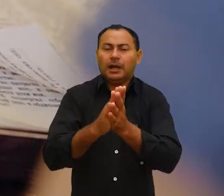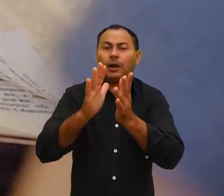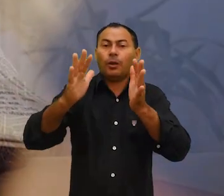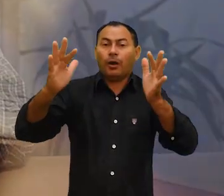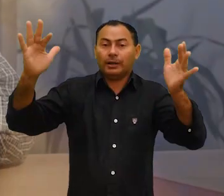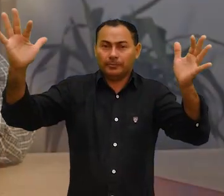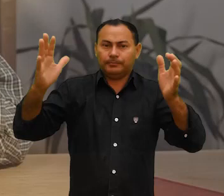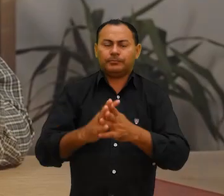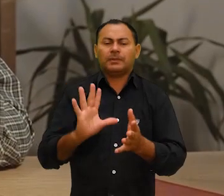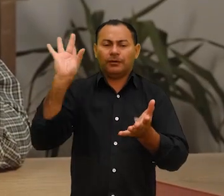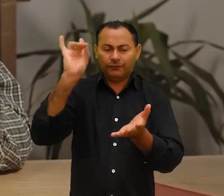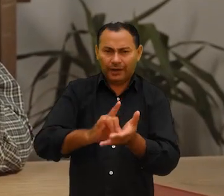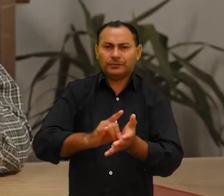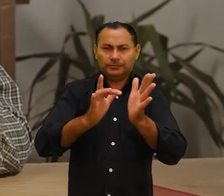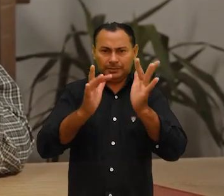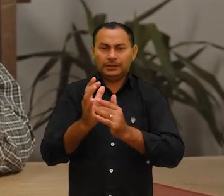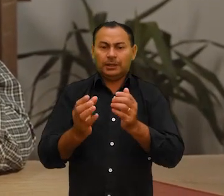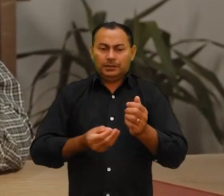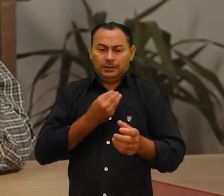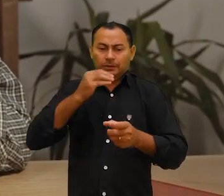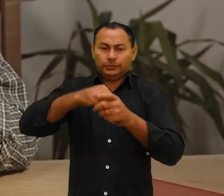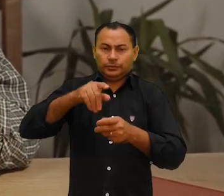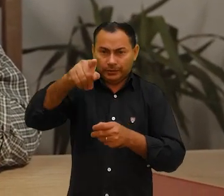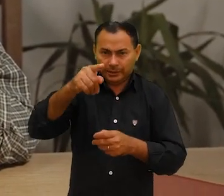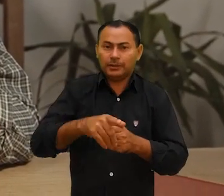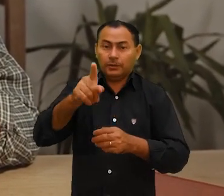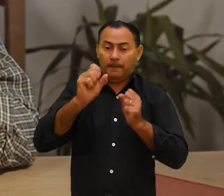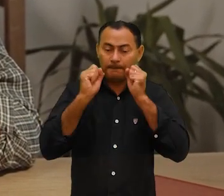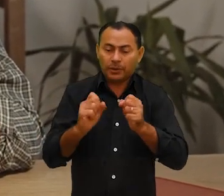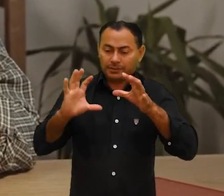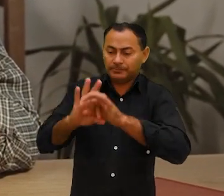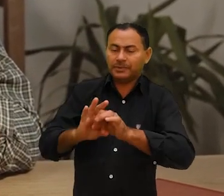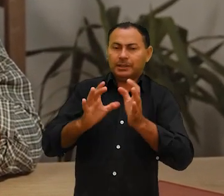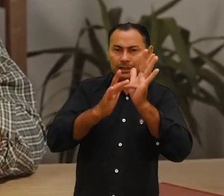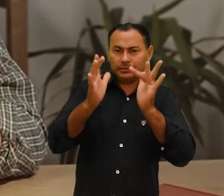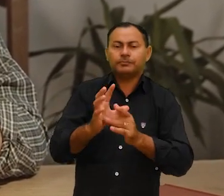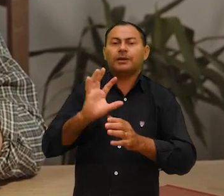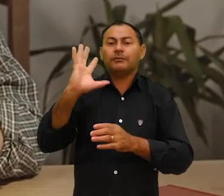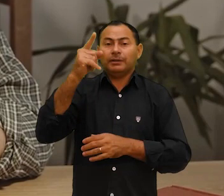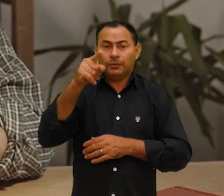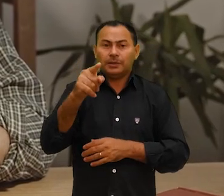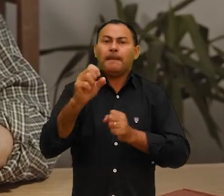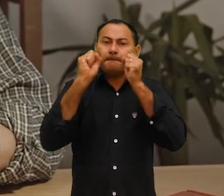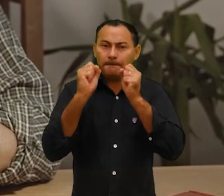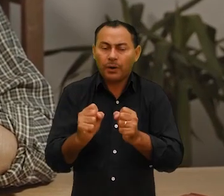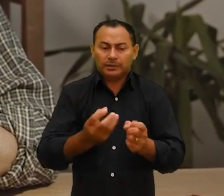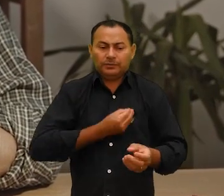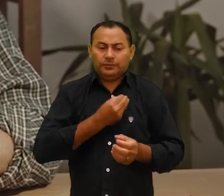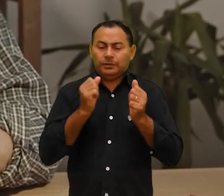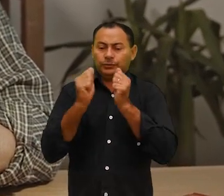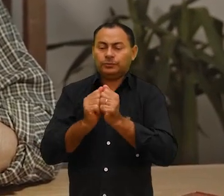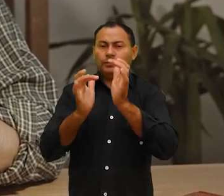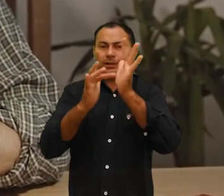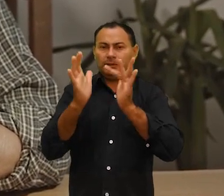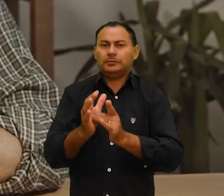da glória. O fato de Cristo poder estar em você, o fato de que você pode estar em Cristo, o fato de que você pode viver